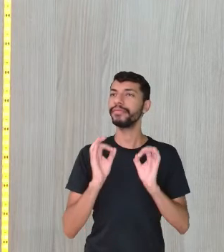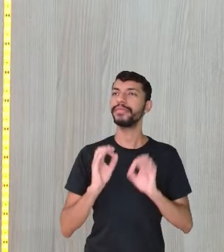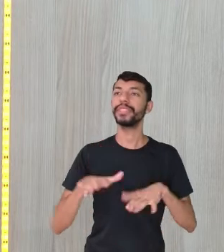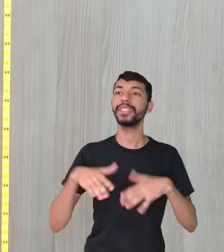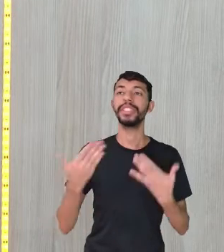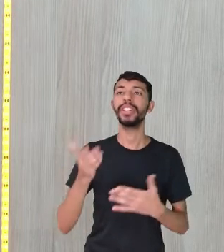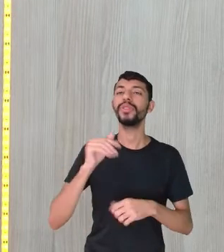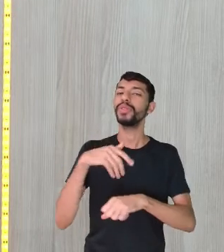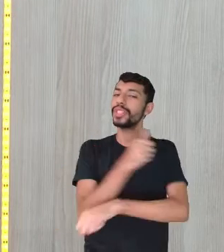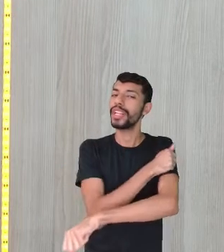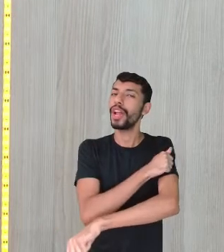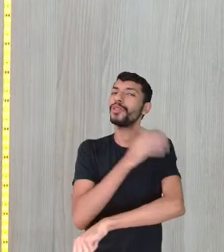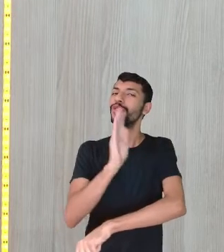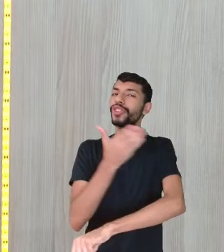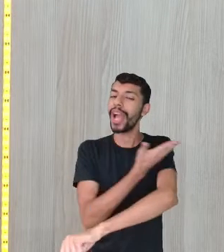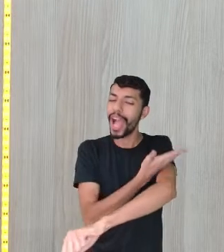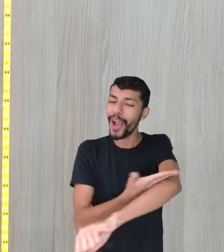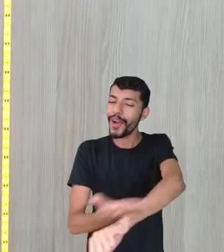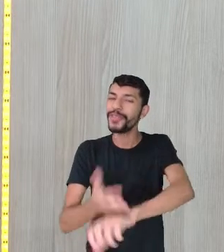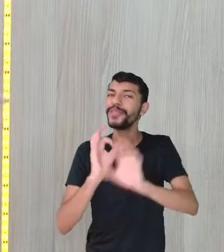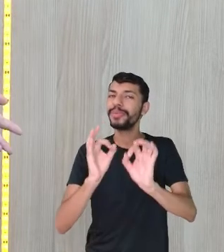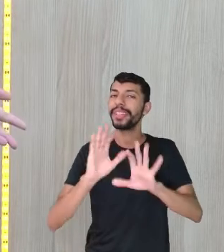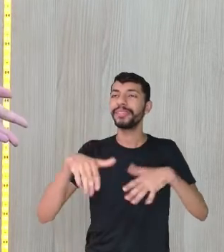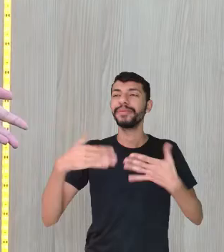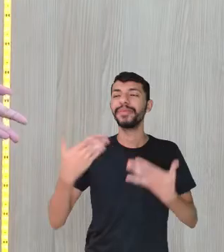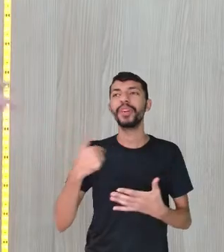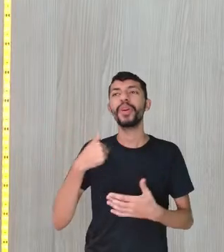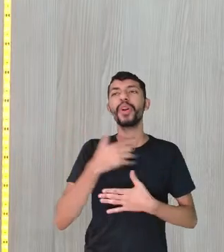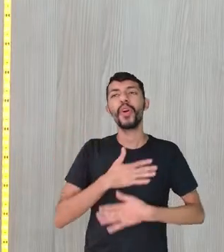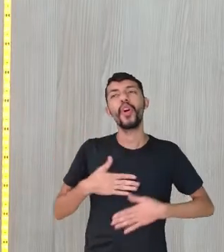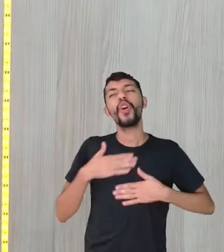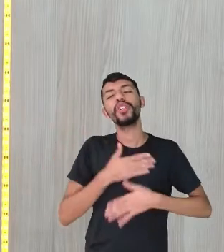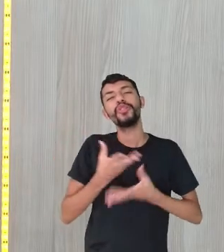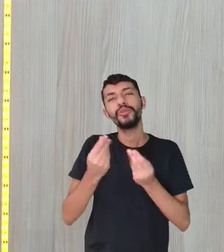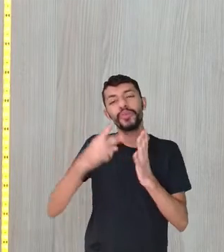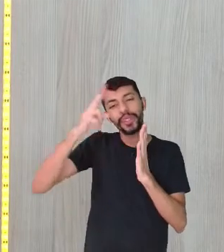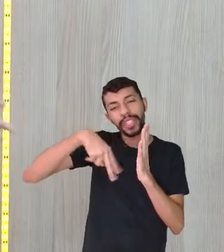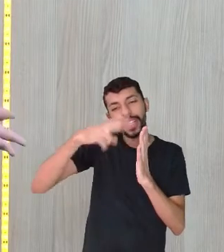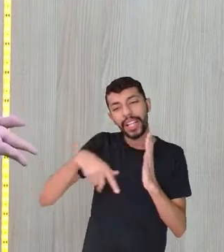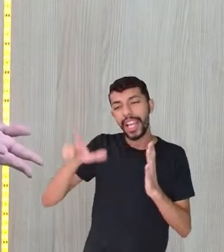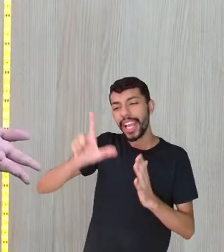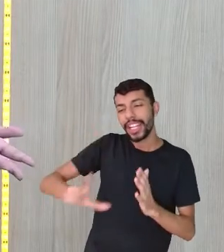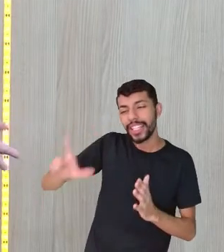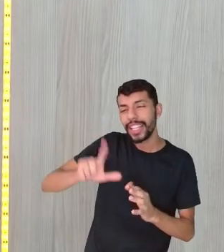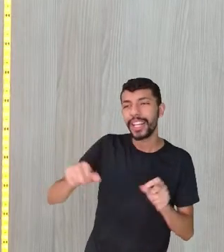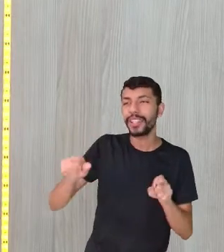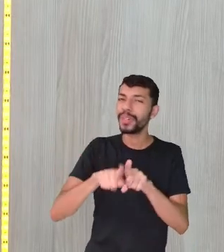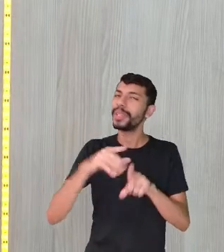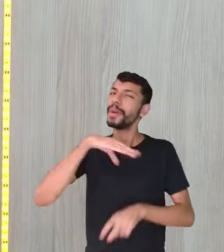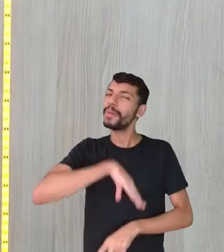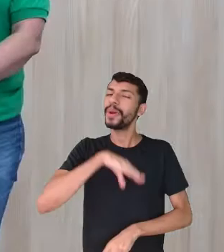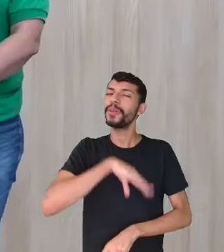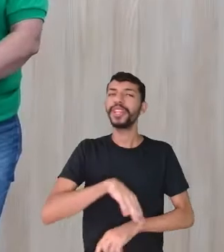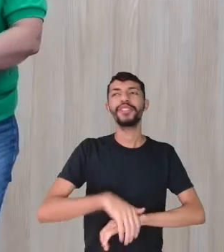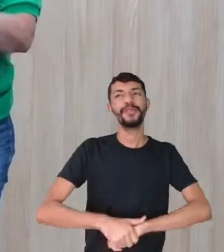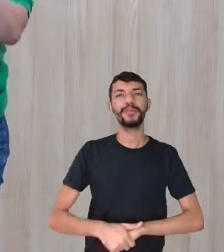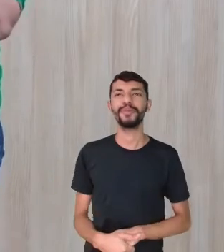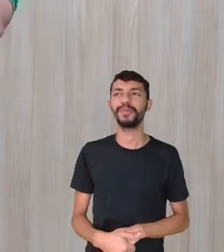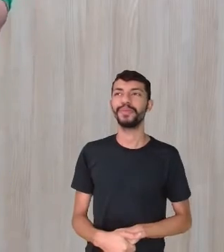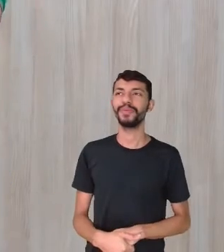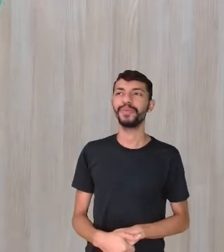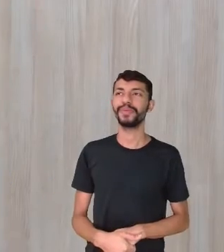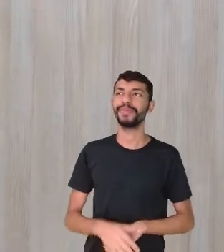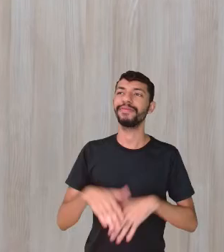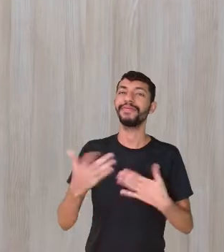aí habituados. Então, automaticamente eu gosto muito de ler, eu gosto muito de literatura e gosto muito de português. Eu